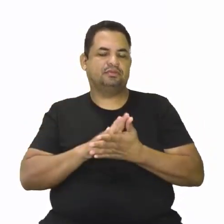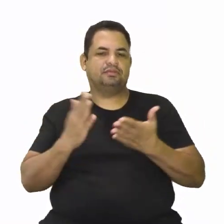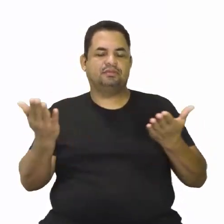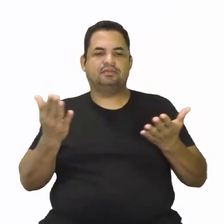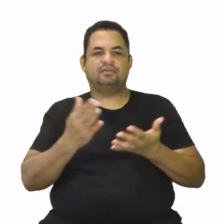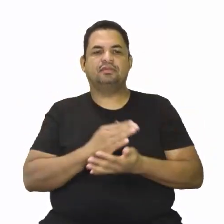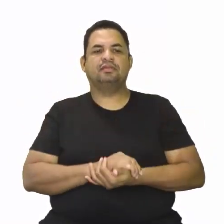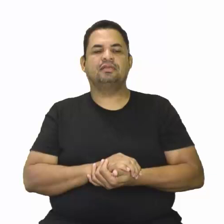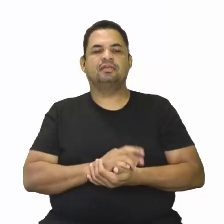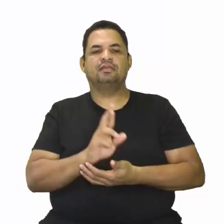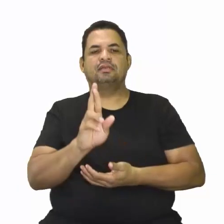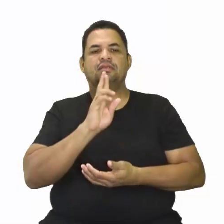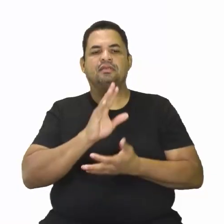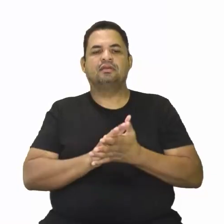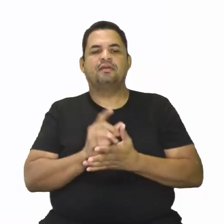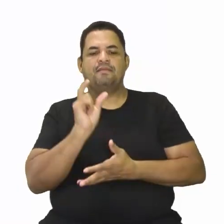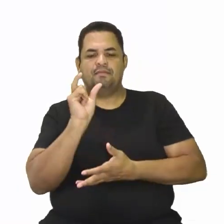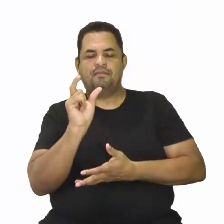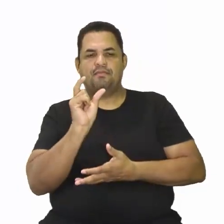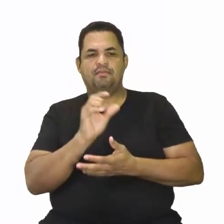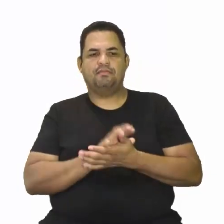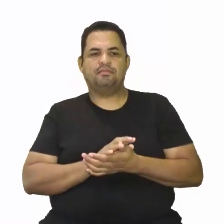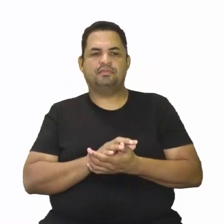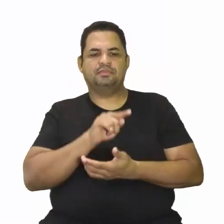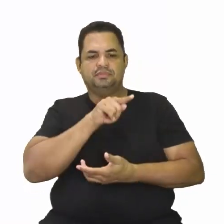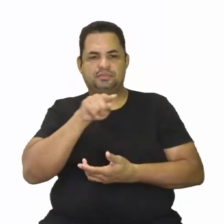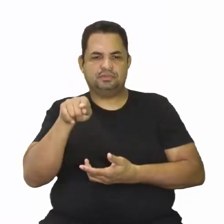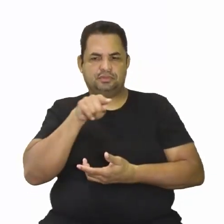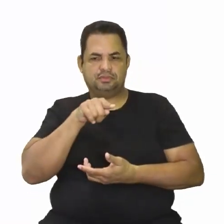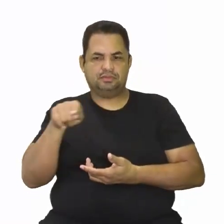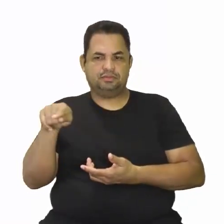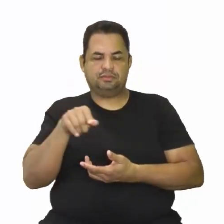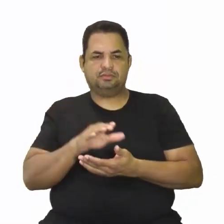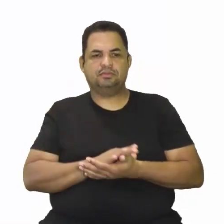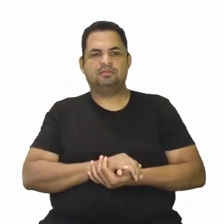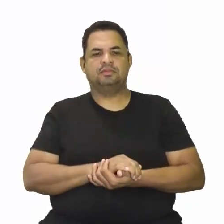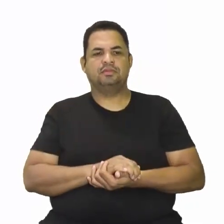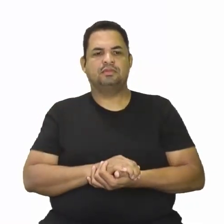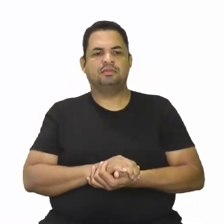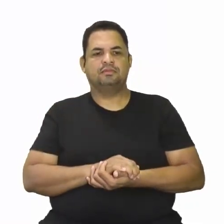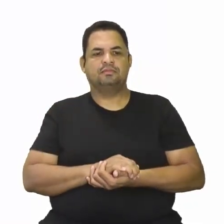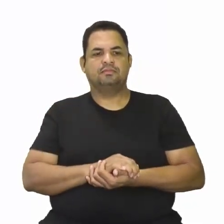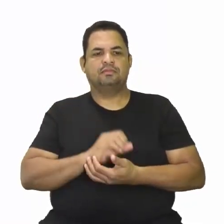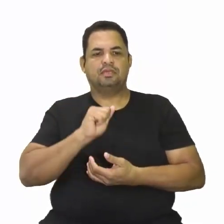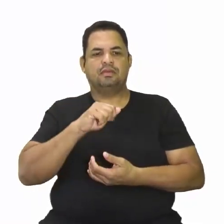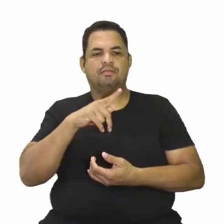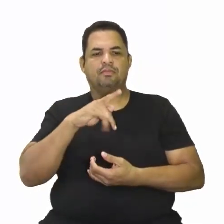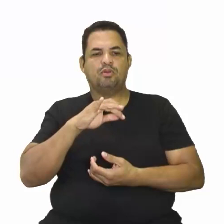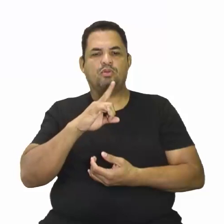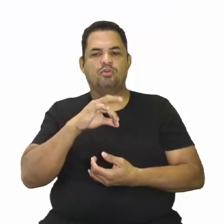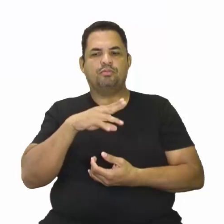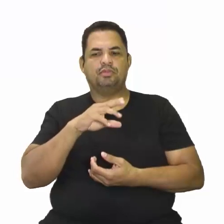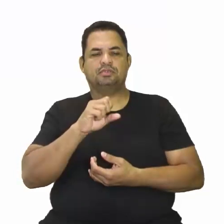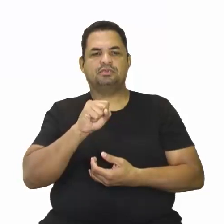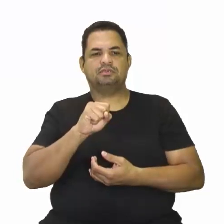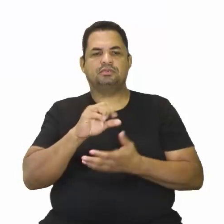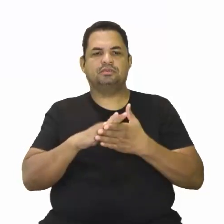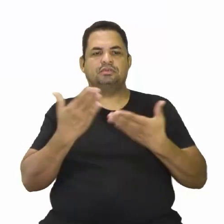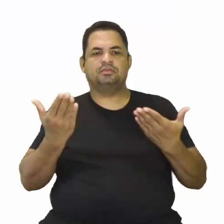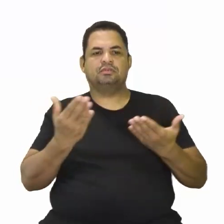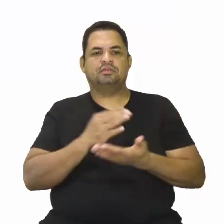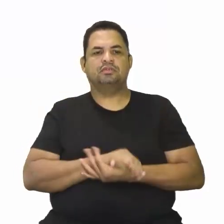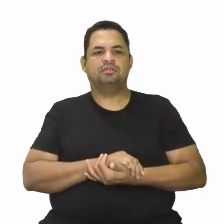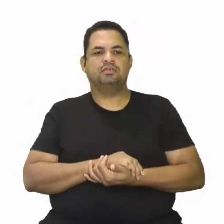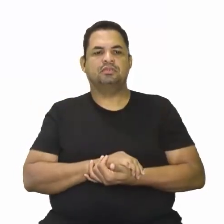resposta é: aquelas palavras que estão sublinhadas são apócopes, ou seja,